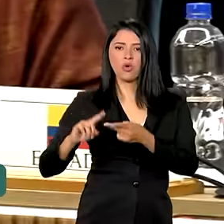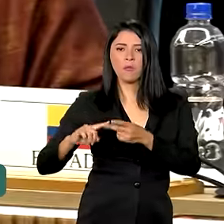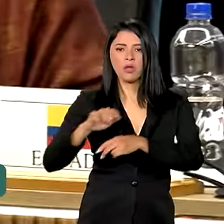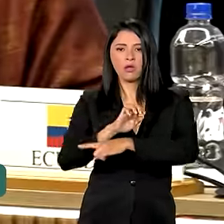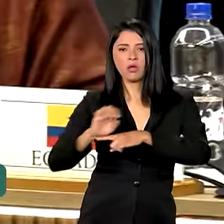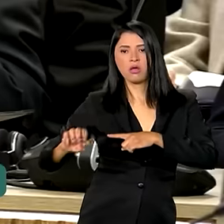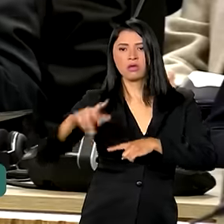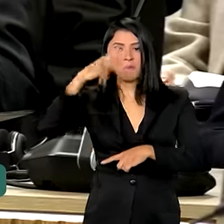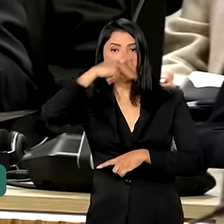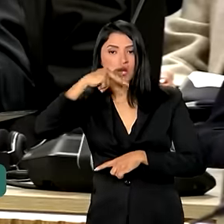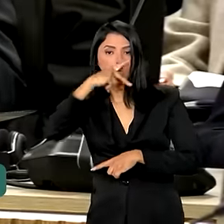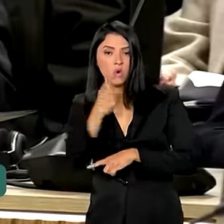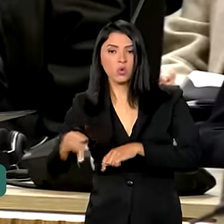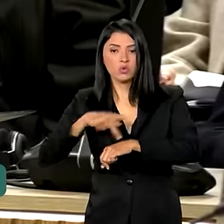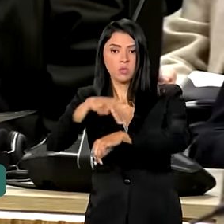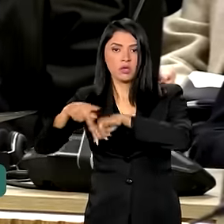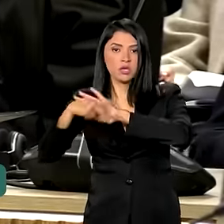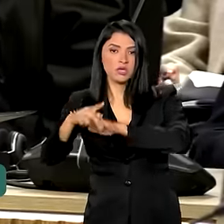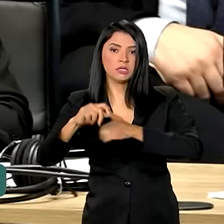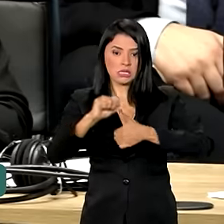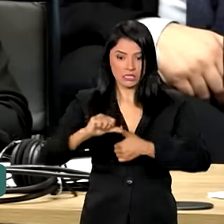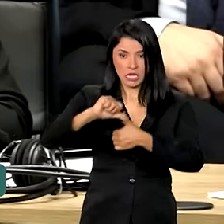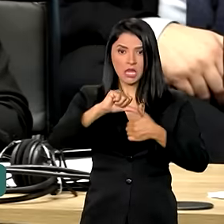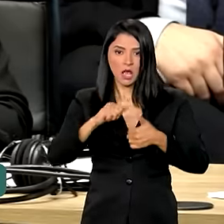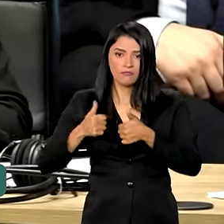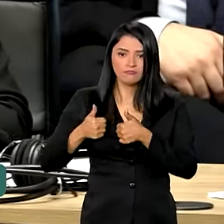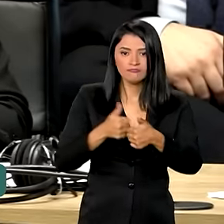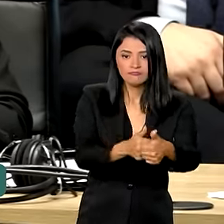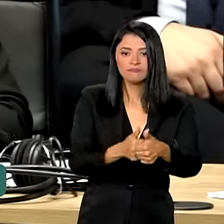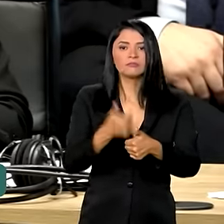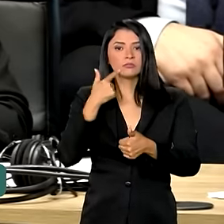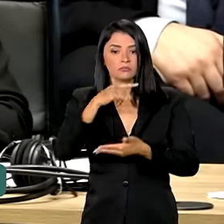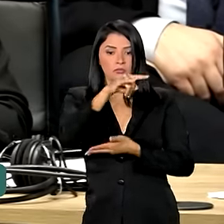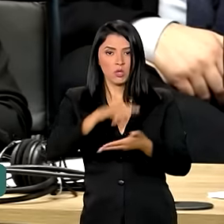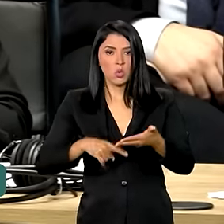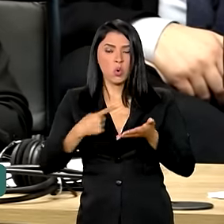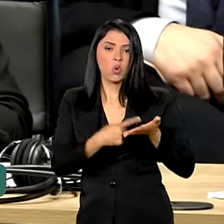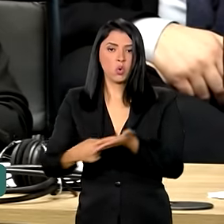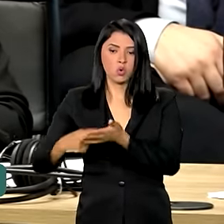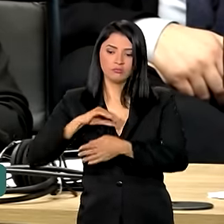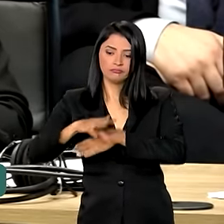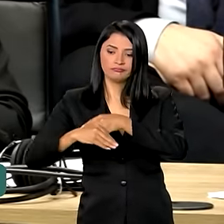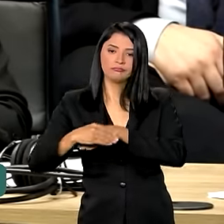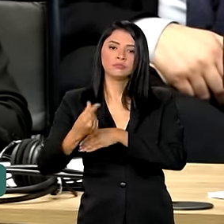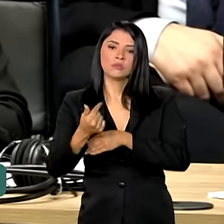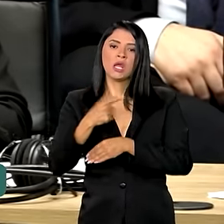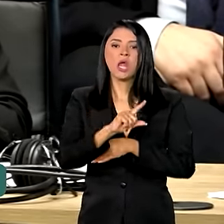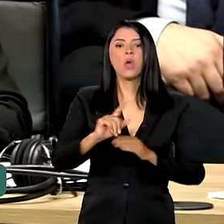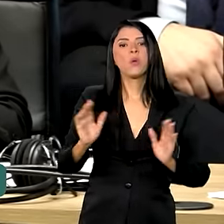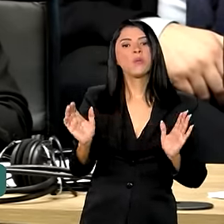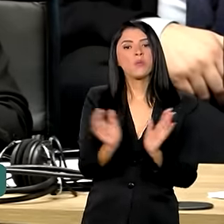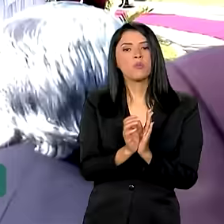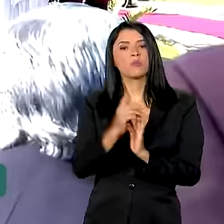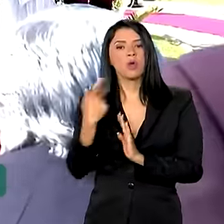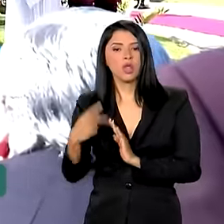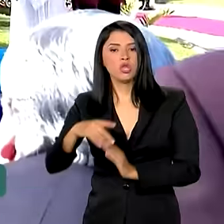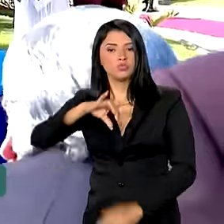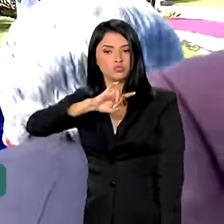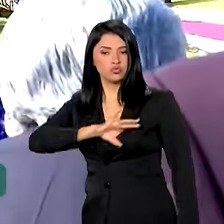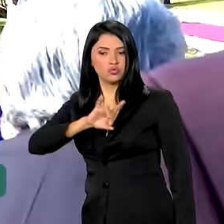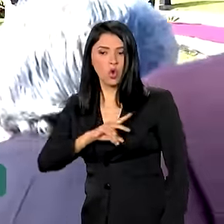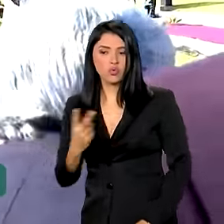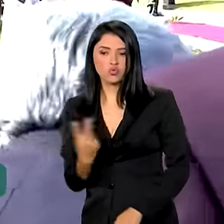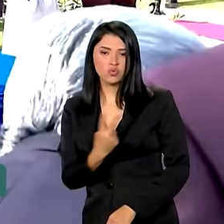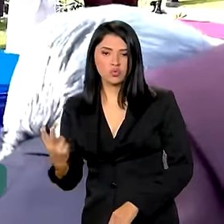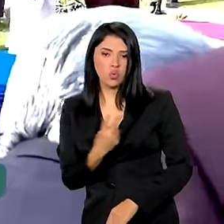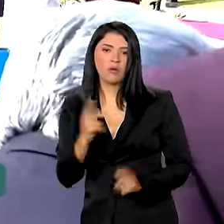Equador, Peru e países da América Central e atualizou o acordo de complementação econômica entre o bloco e o Chile. A